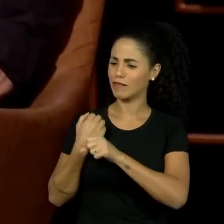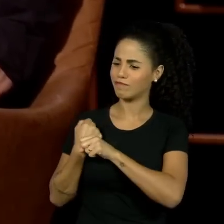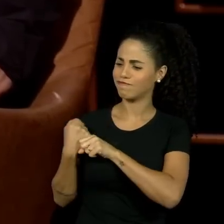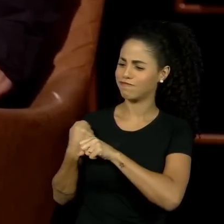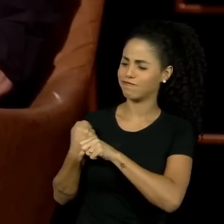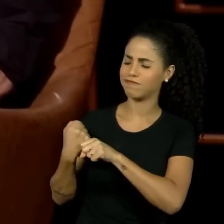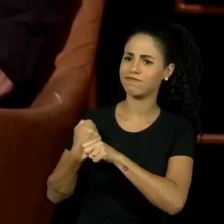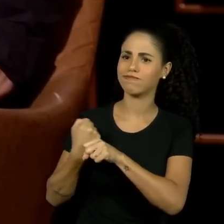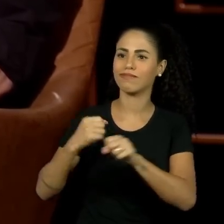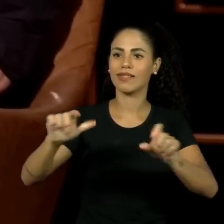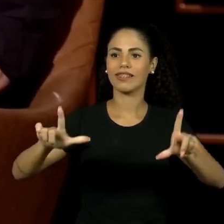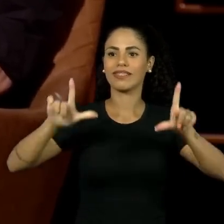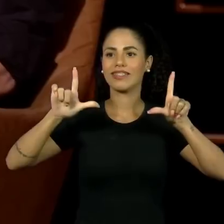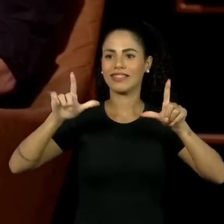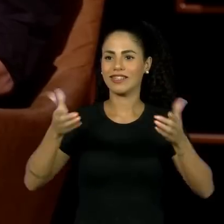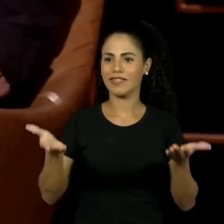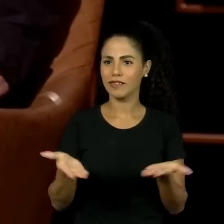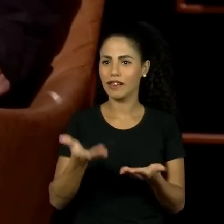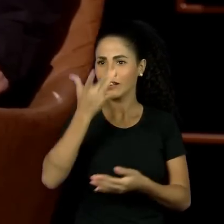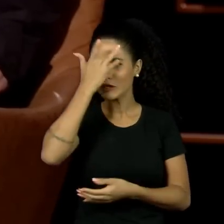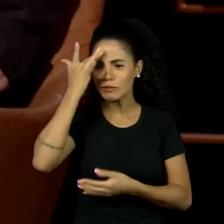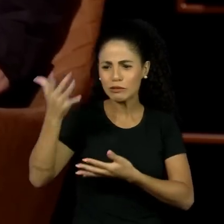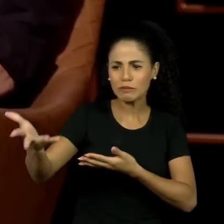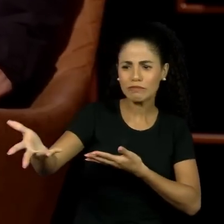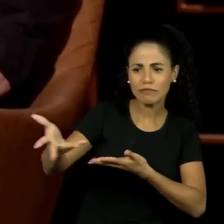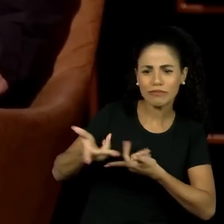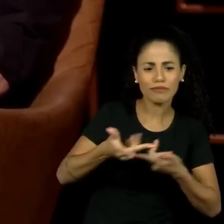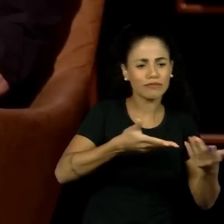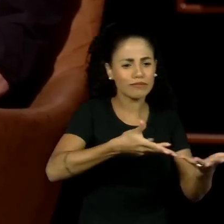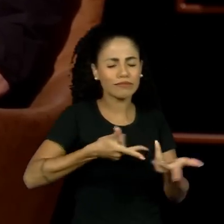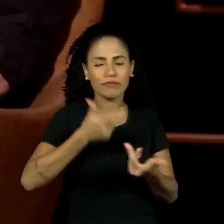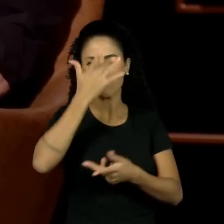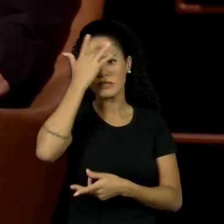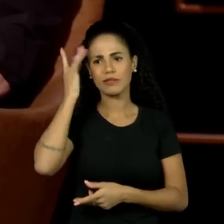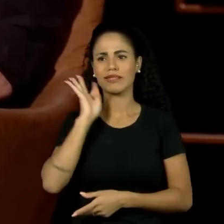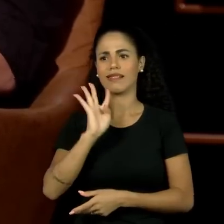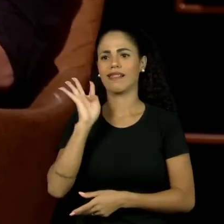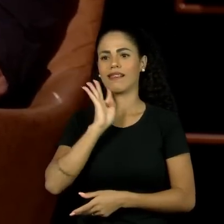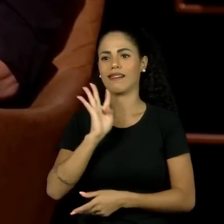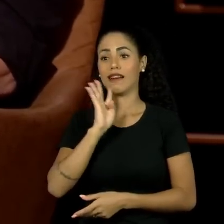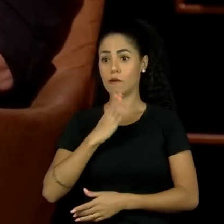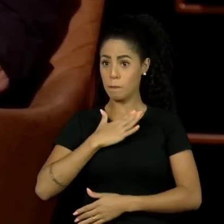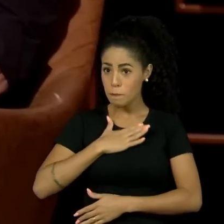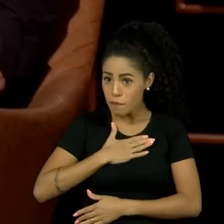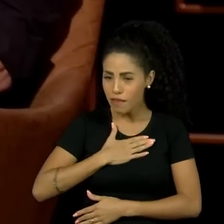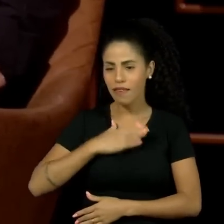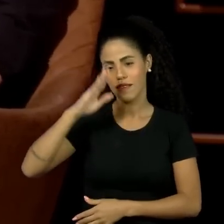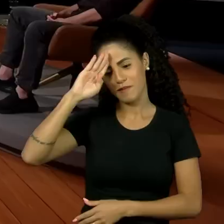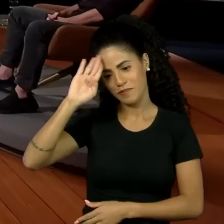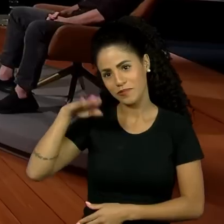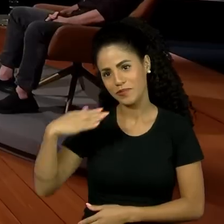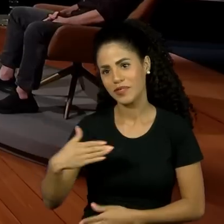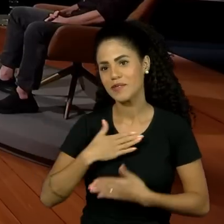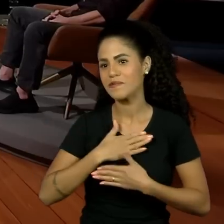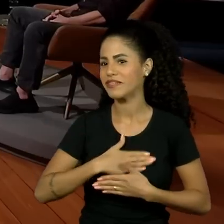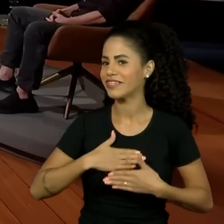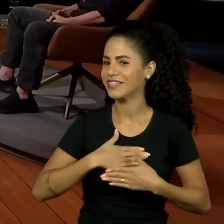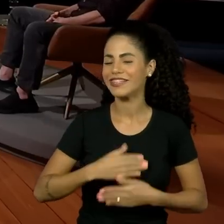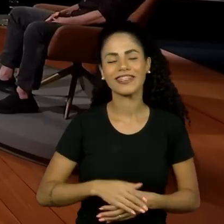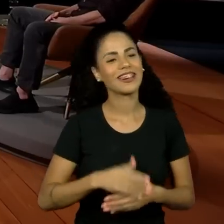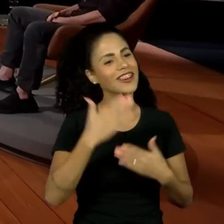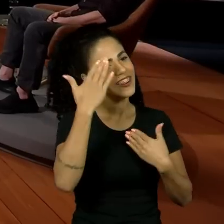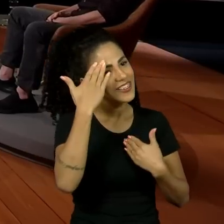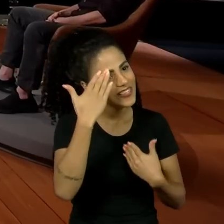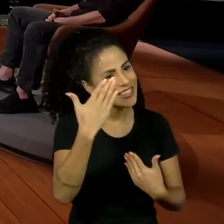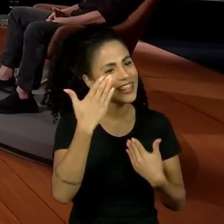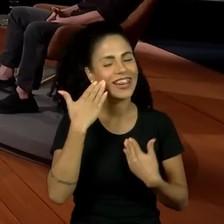né? E traz tanta gente bacana. Para mim é uma honra estar aqui. Obrigado. Muito